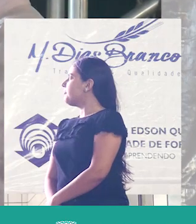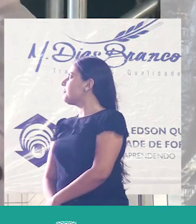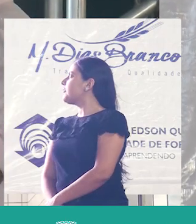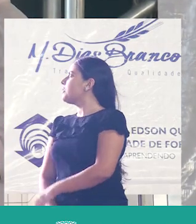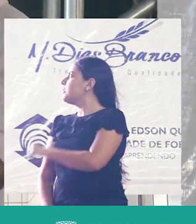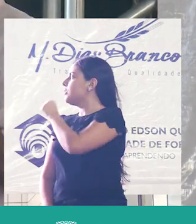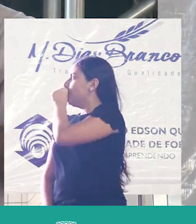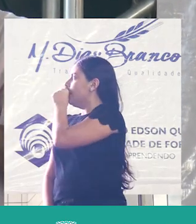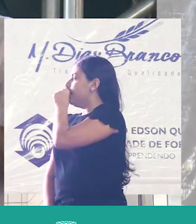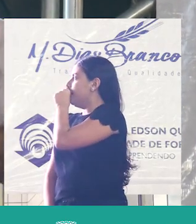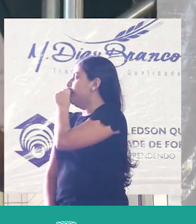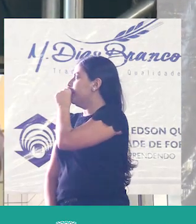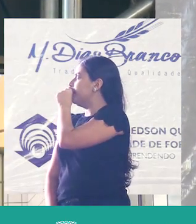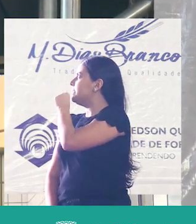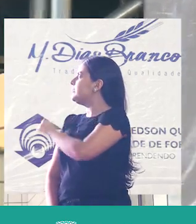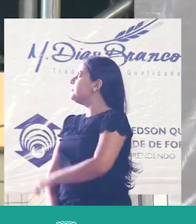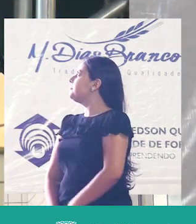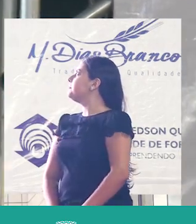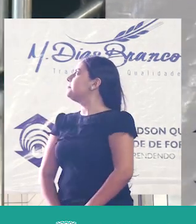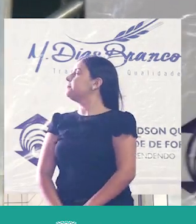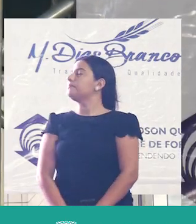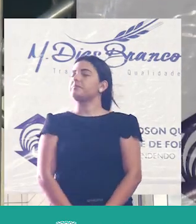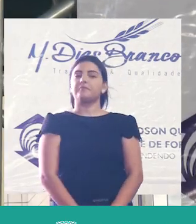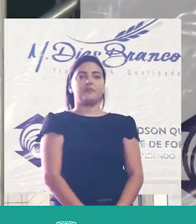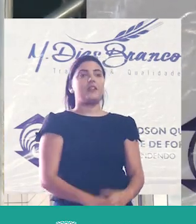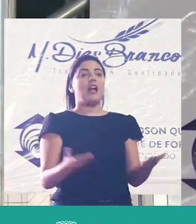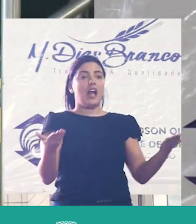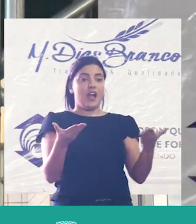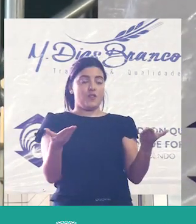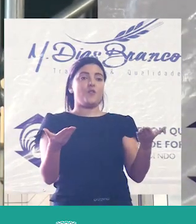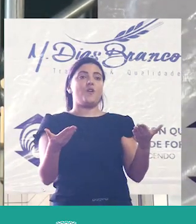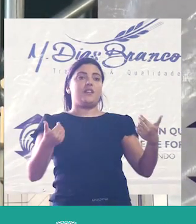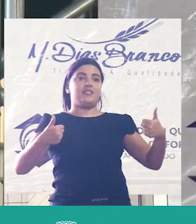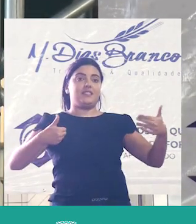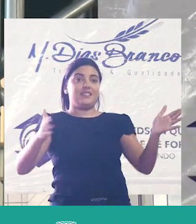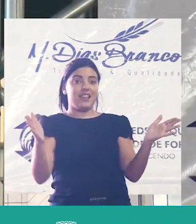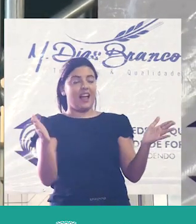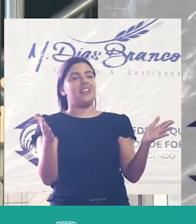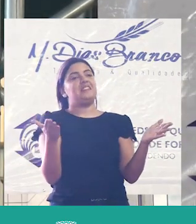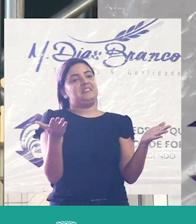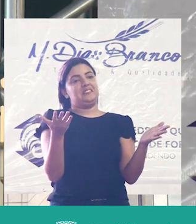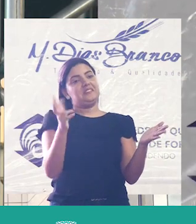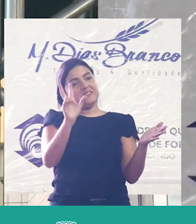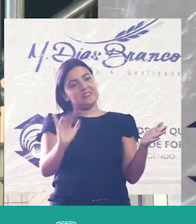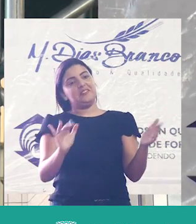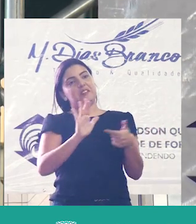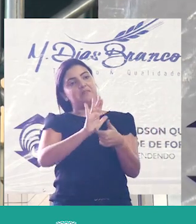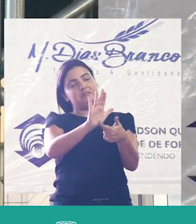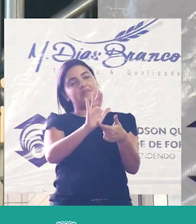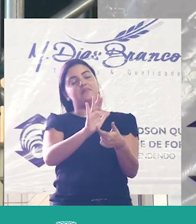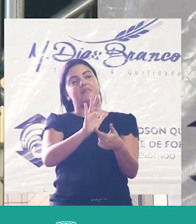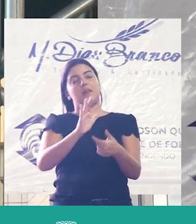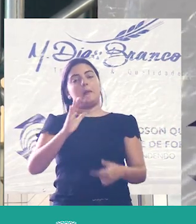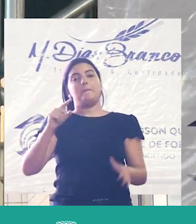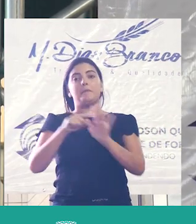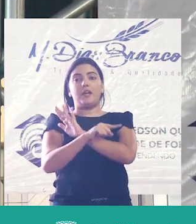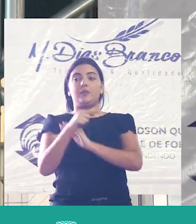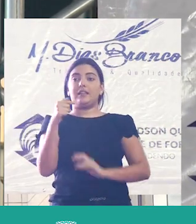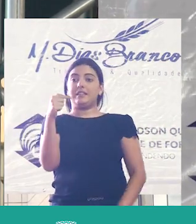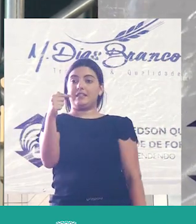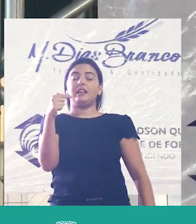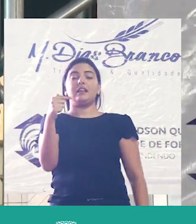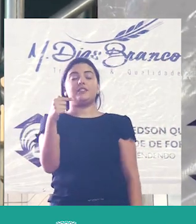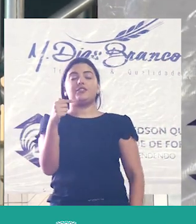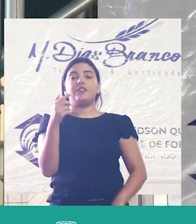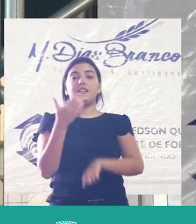7 do exercício de classe, porque tem de classe e de casa. Questão 7, exercício de